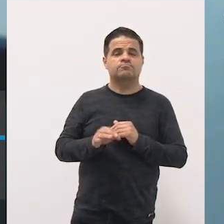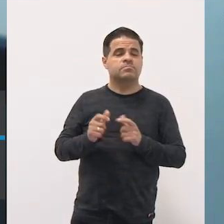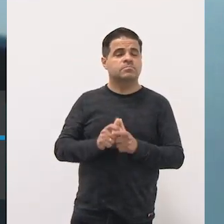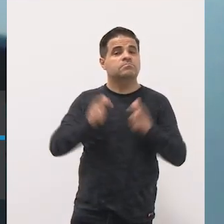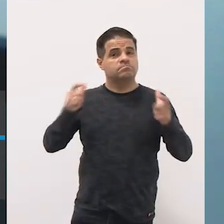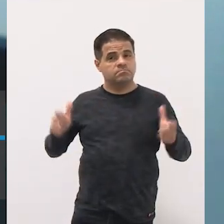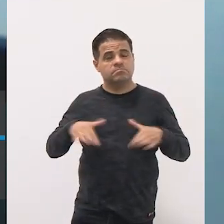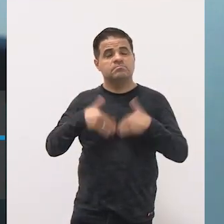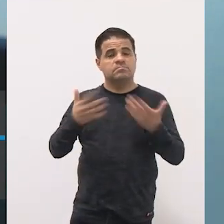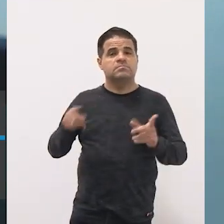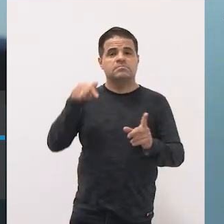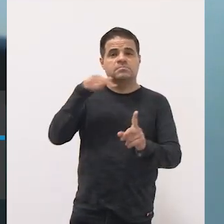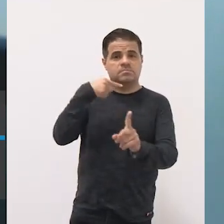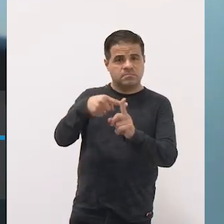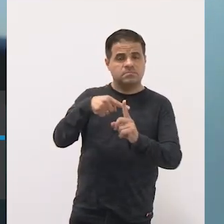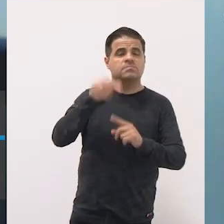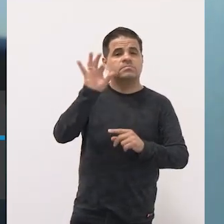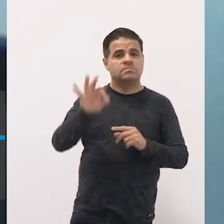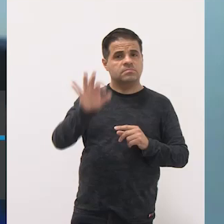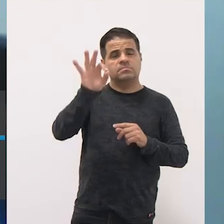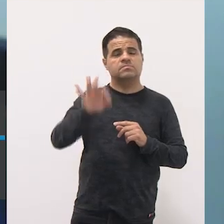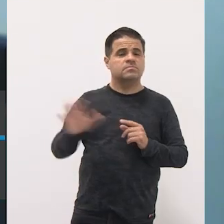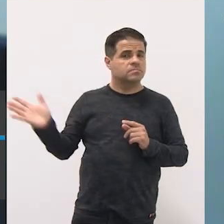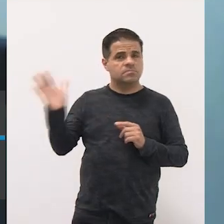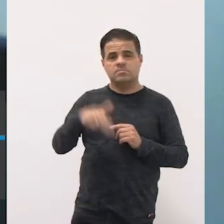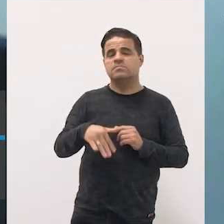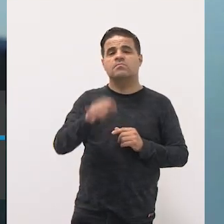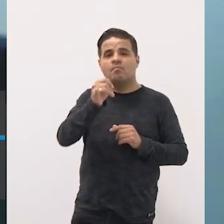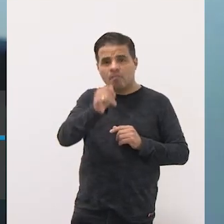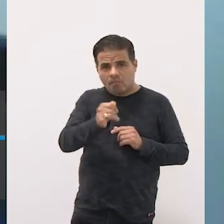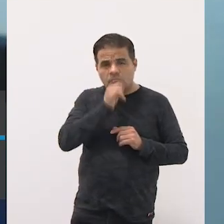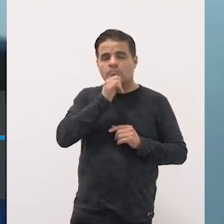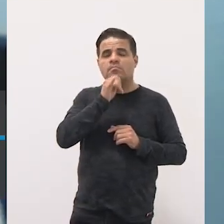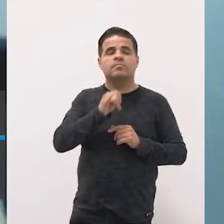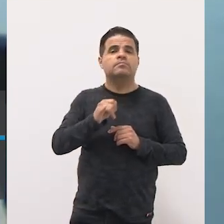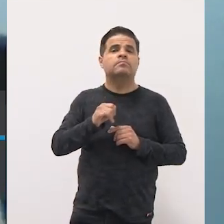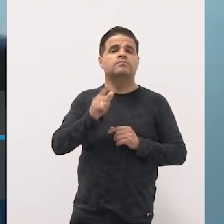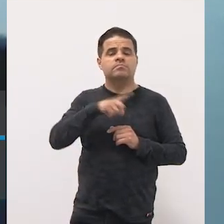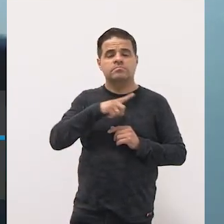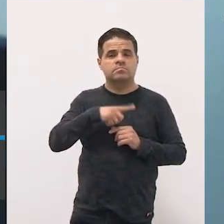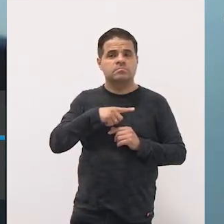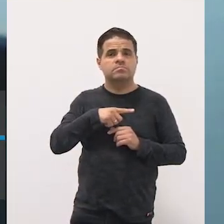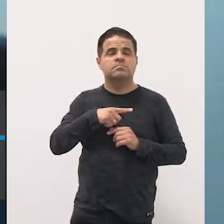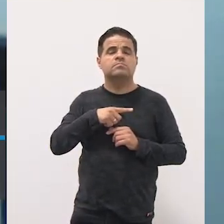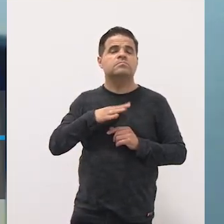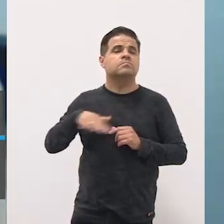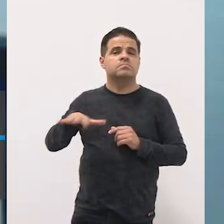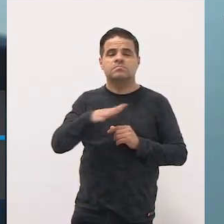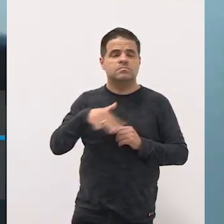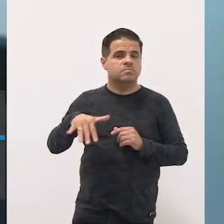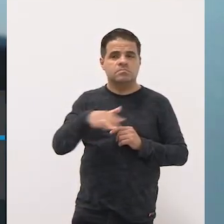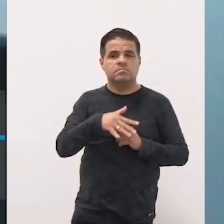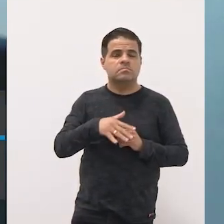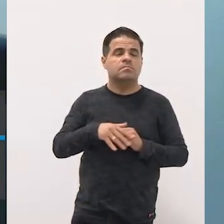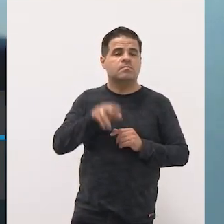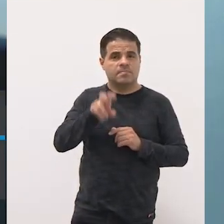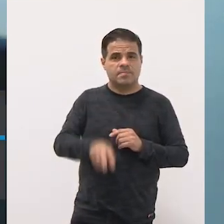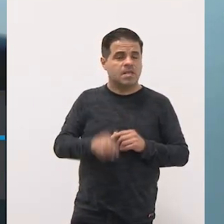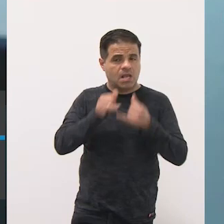mas esses 7% que vem, se, por exemplo, as que têm cadeira